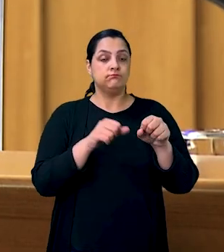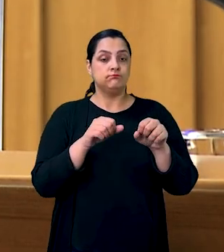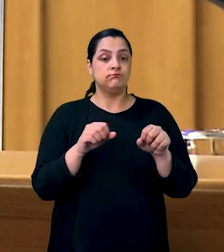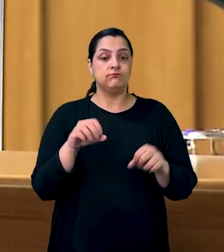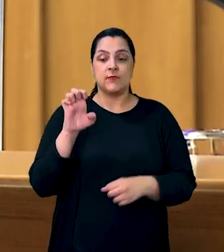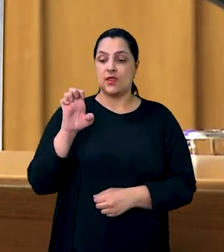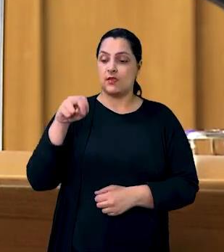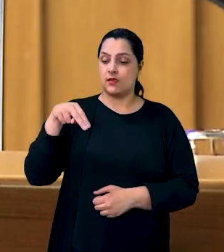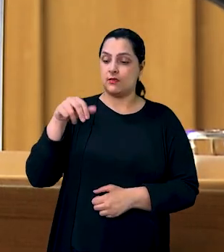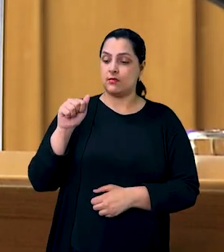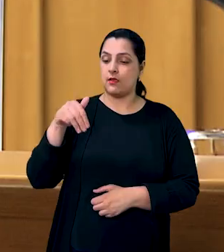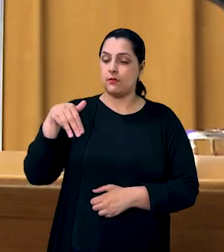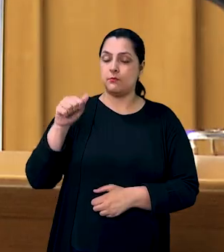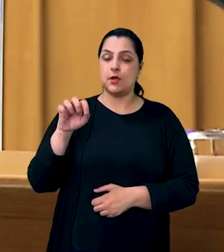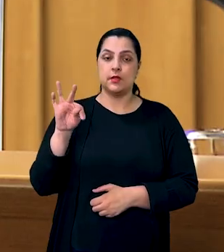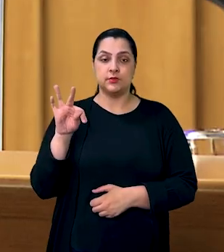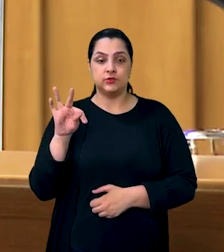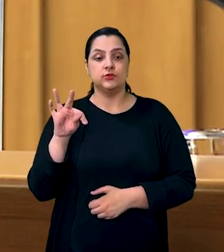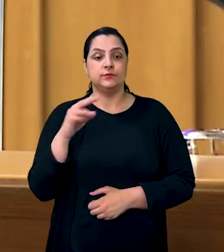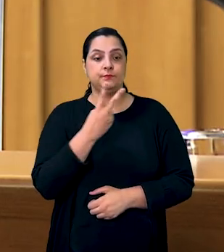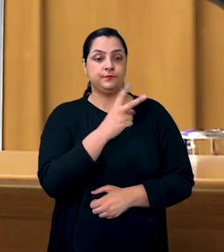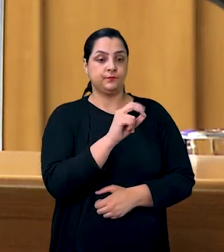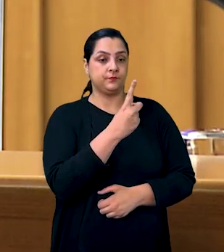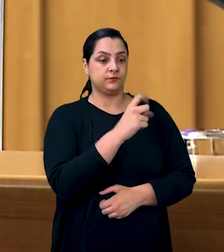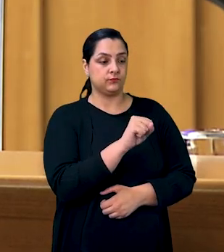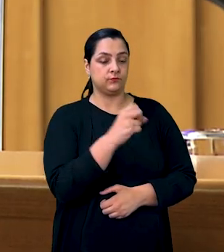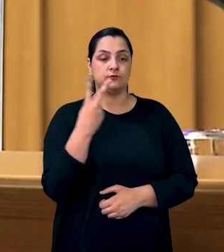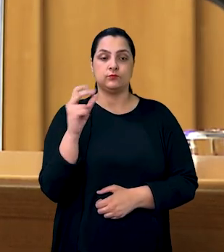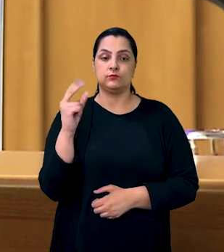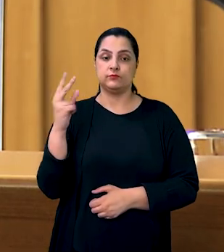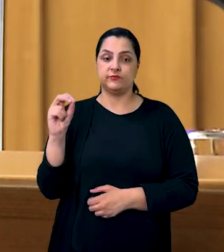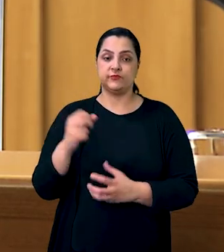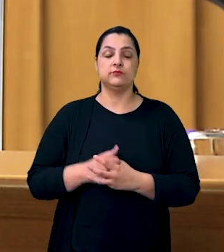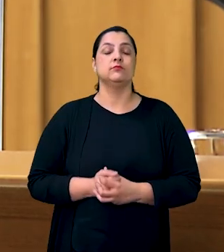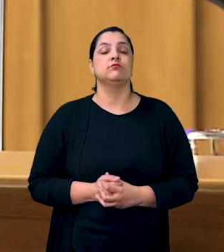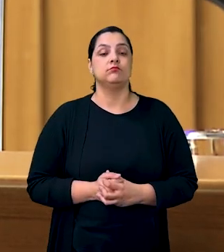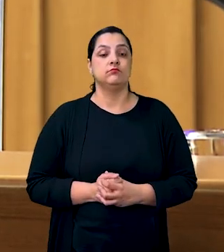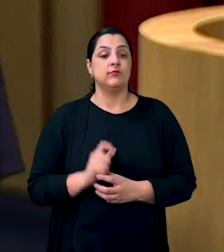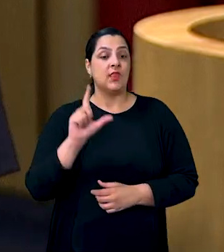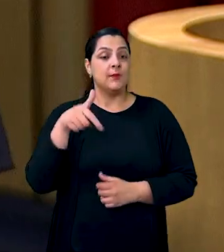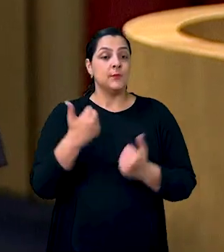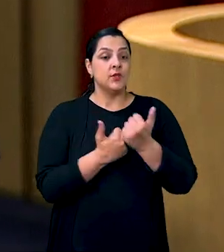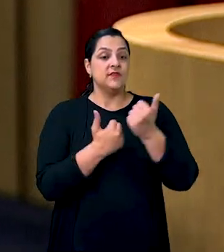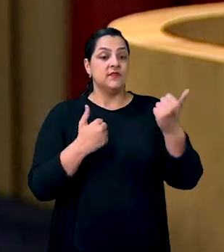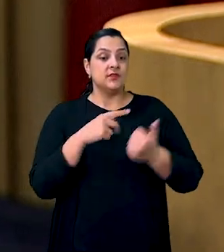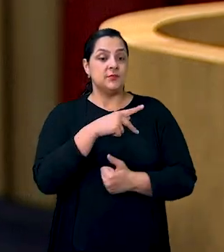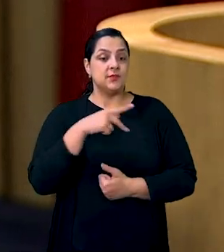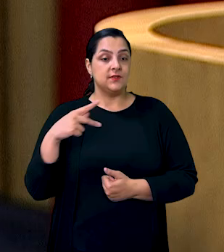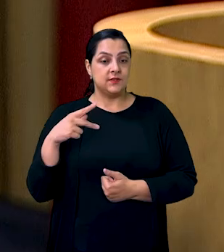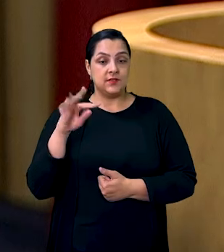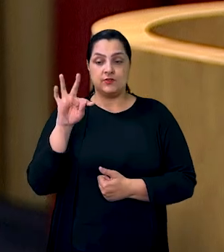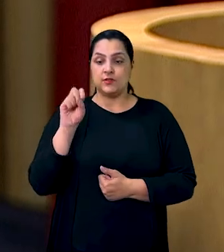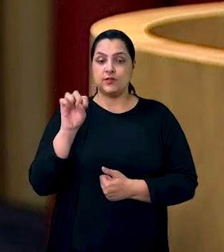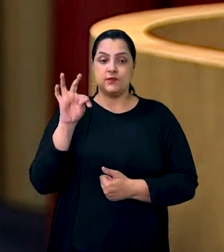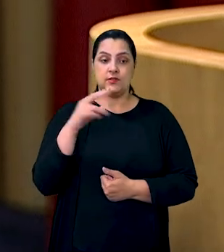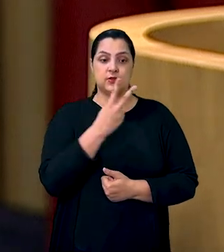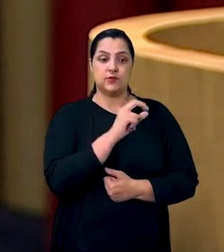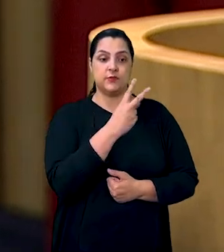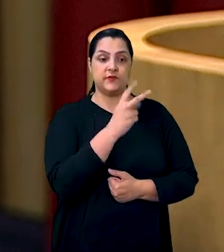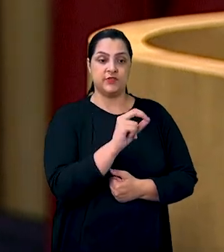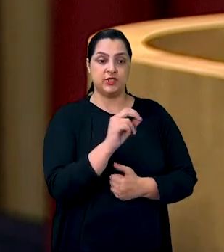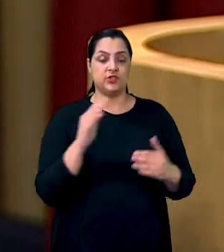e Aperfeiçoamento de Magistrados do Trabalho entre 2018 e 2020. Tornou-se vice-presidente do TST